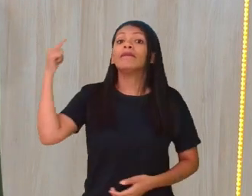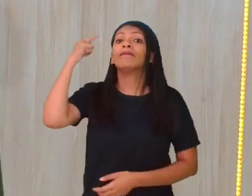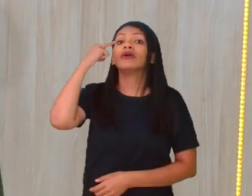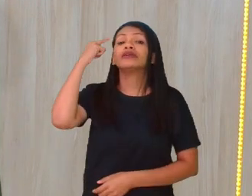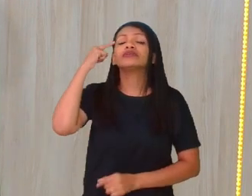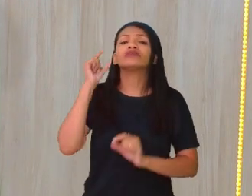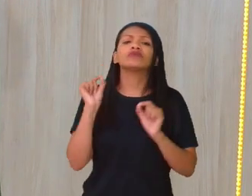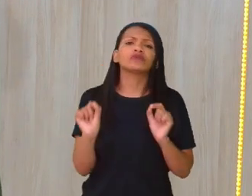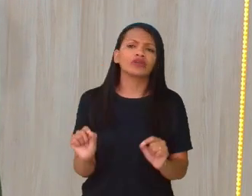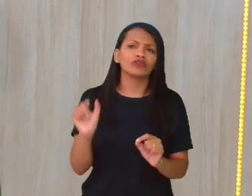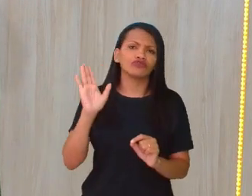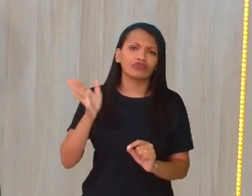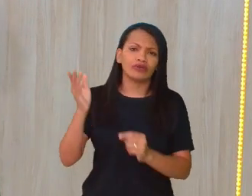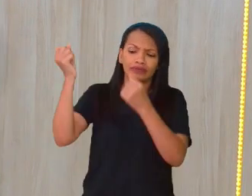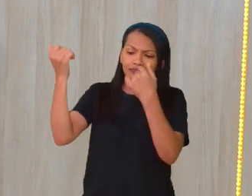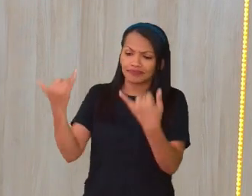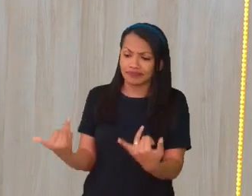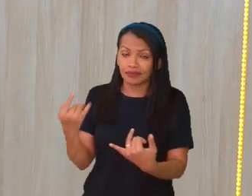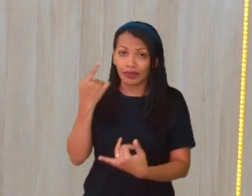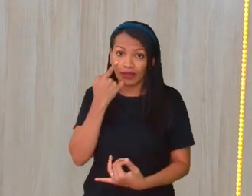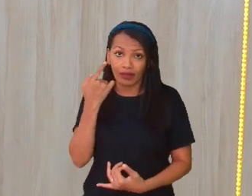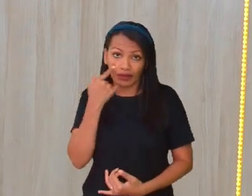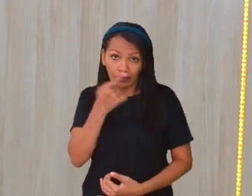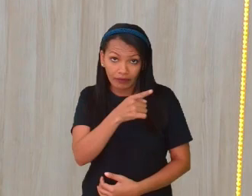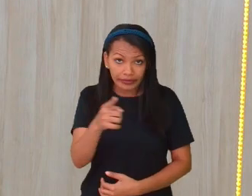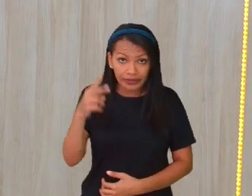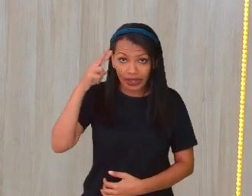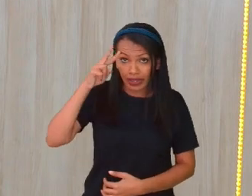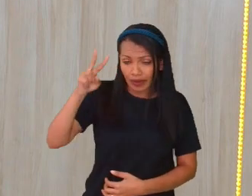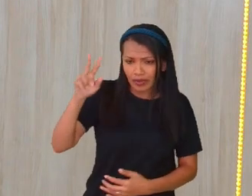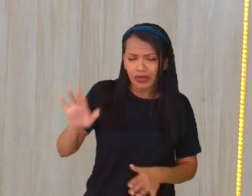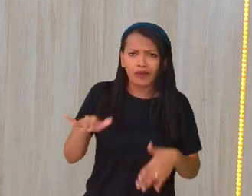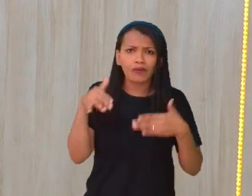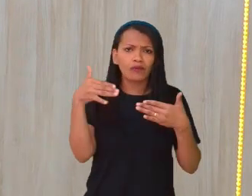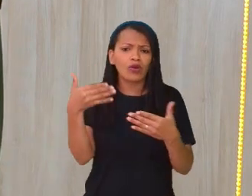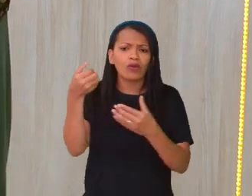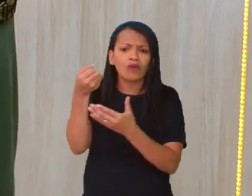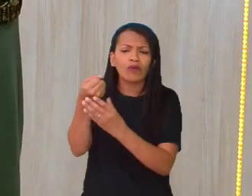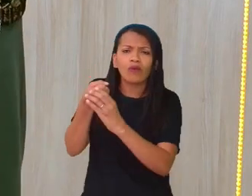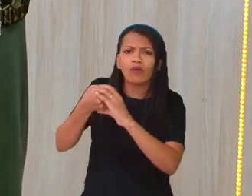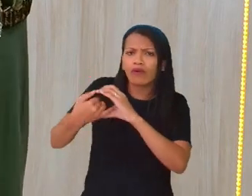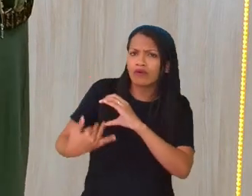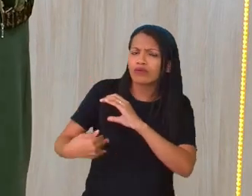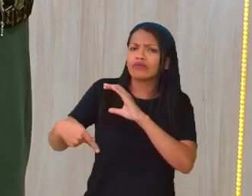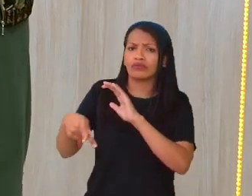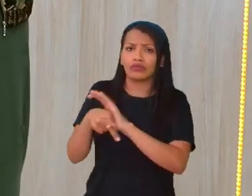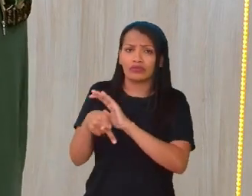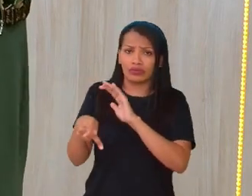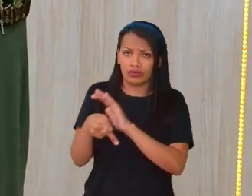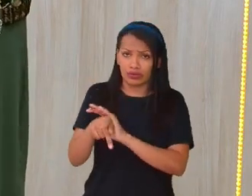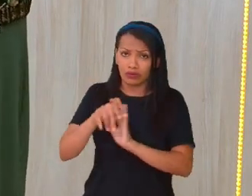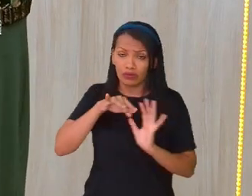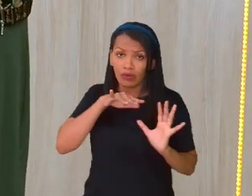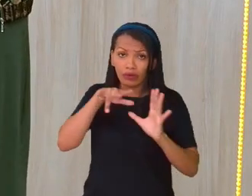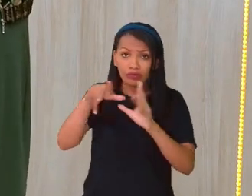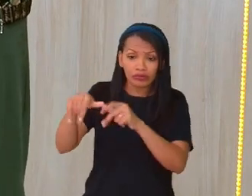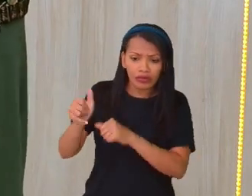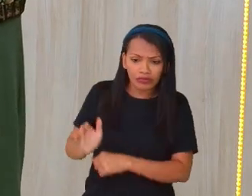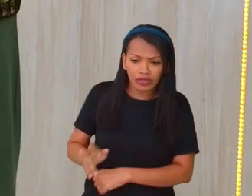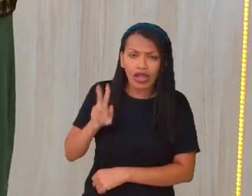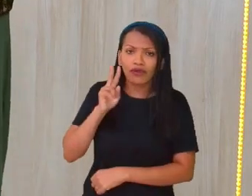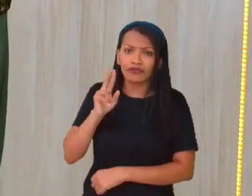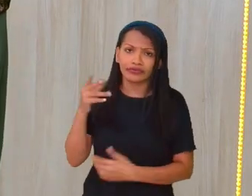já foi falando e vão ver se vocês vão me lembrando aí quais são as características desses animais que a gente